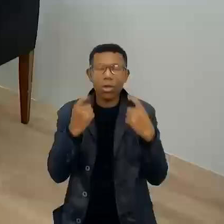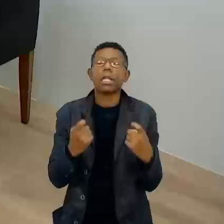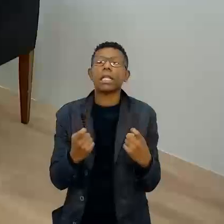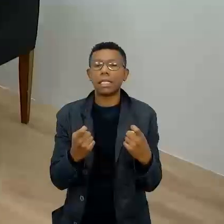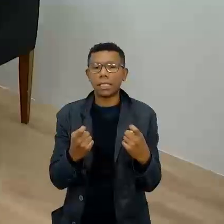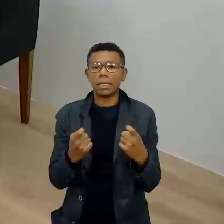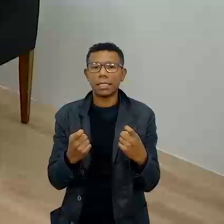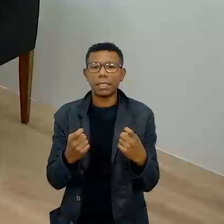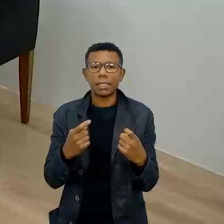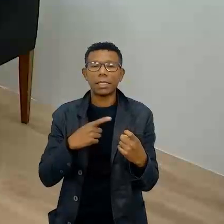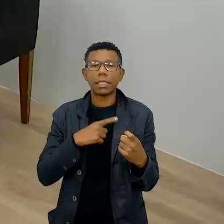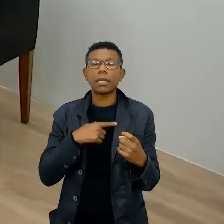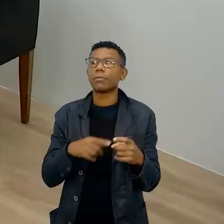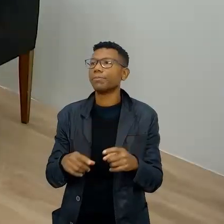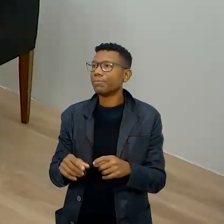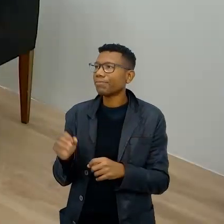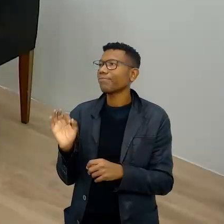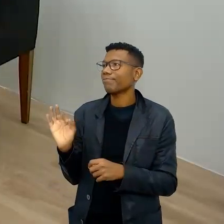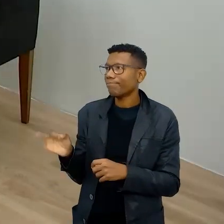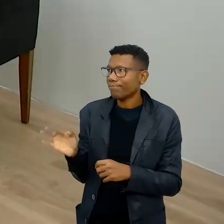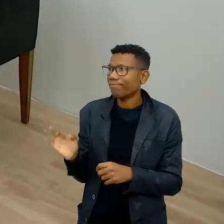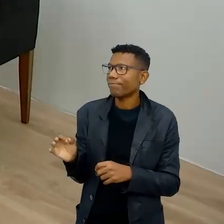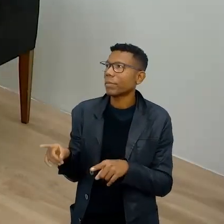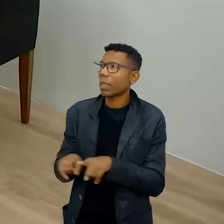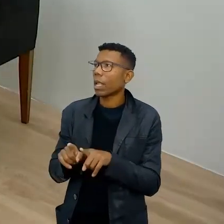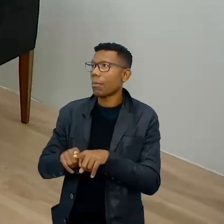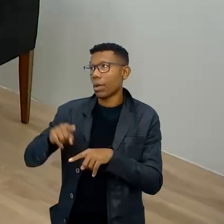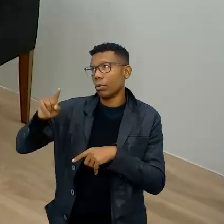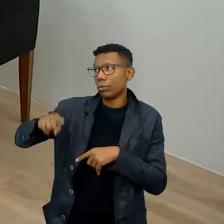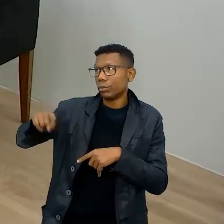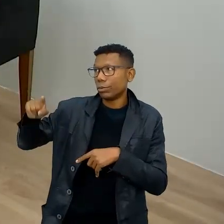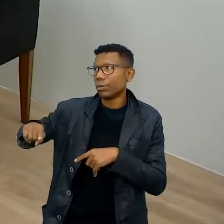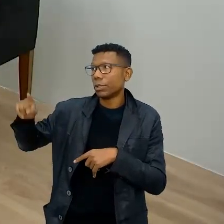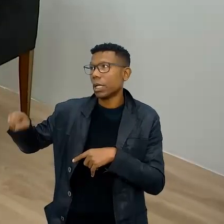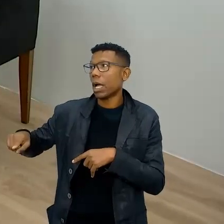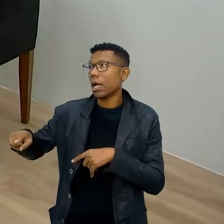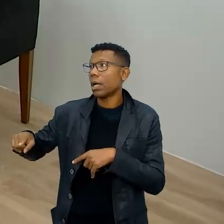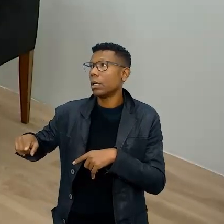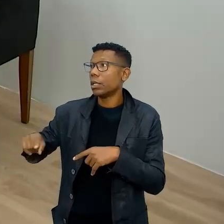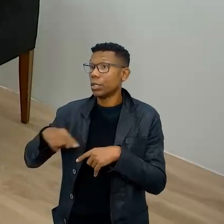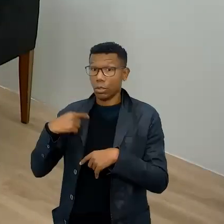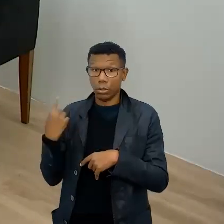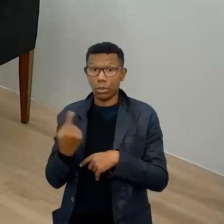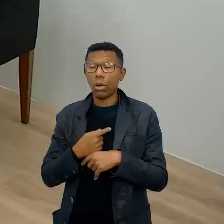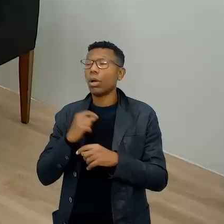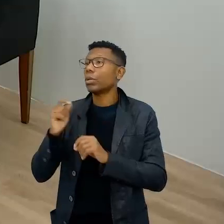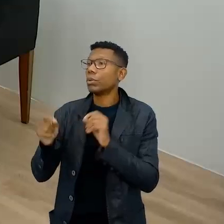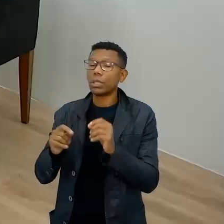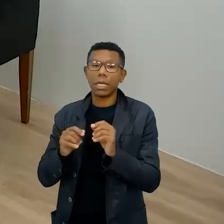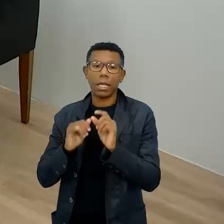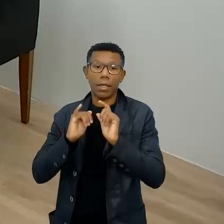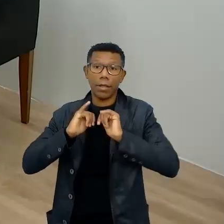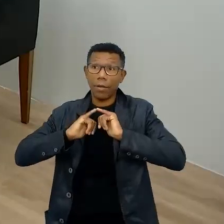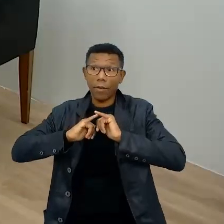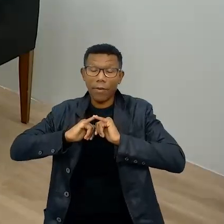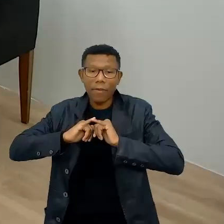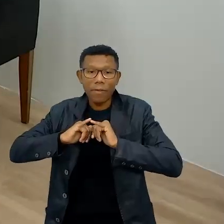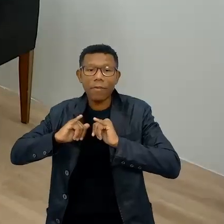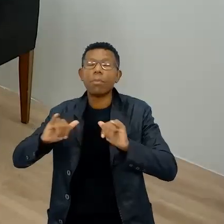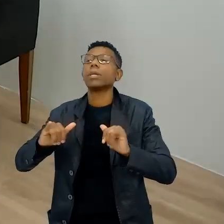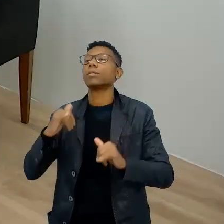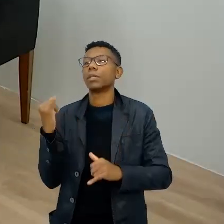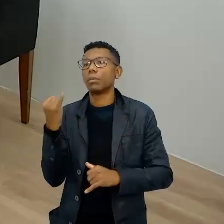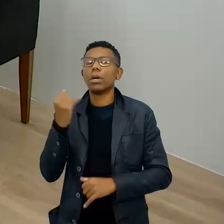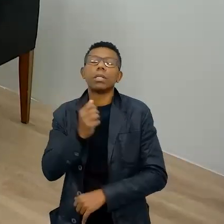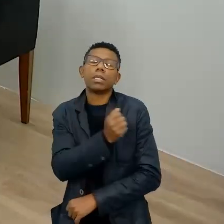quando a gente traz os dados, a gente consegue já fazer um primeiro combate, né? Trazendo ali informações que são pertinentes para o